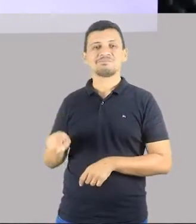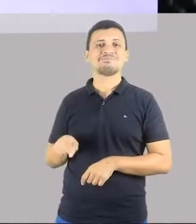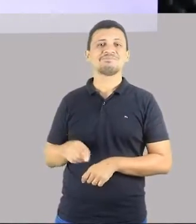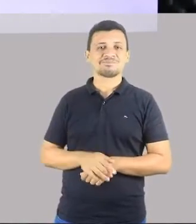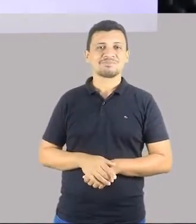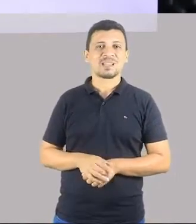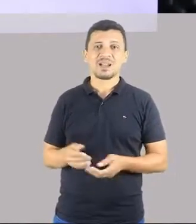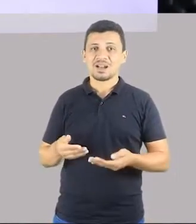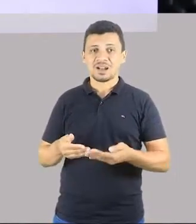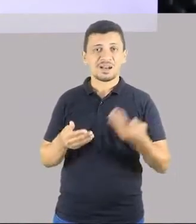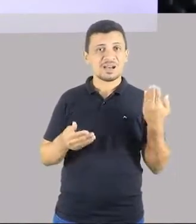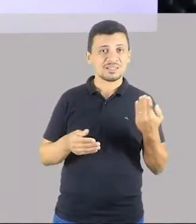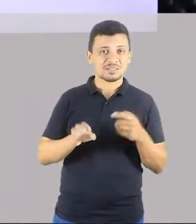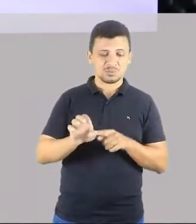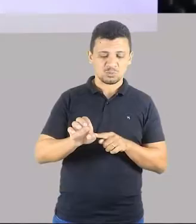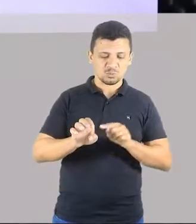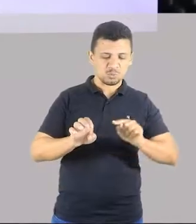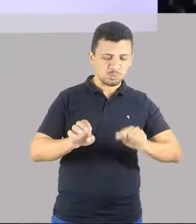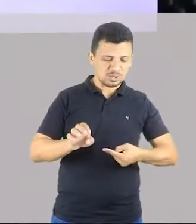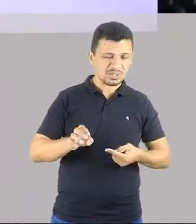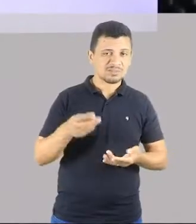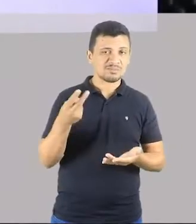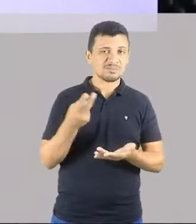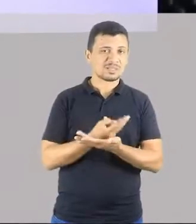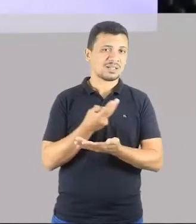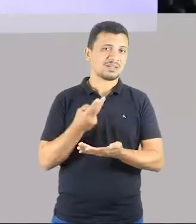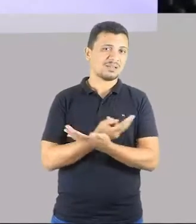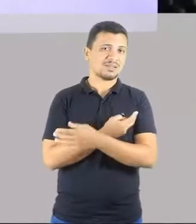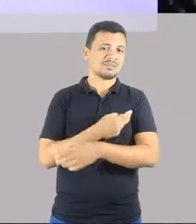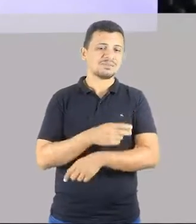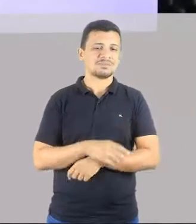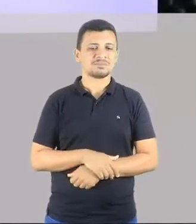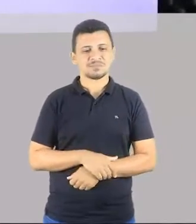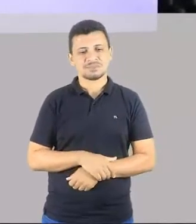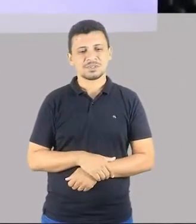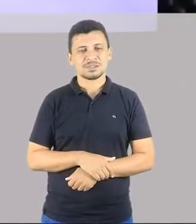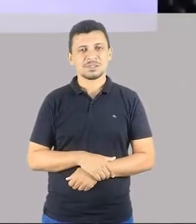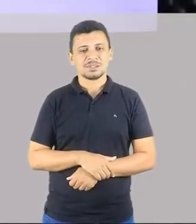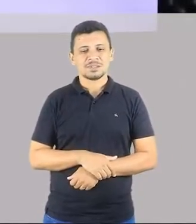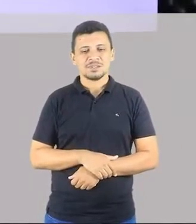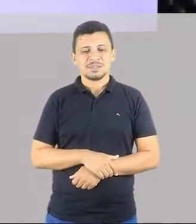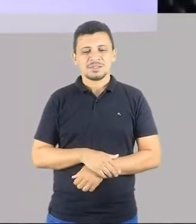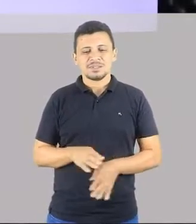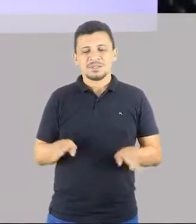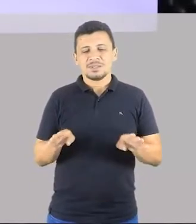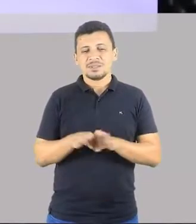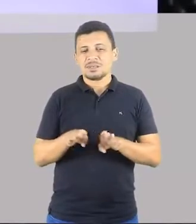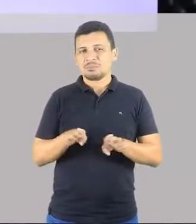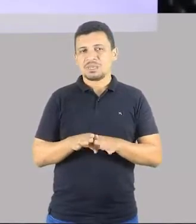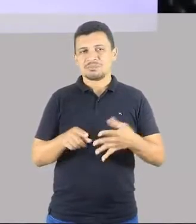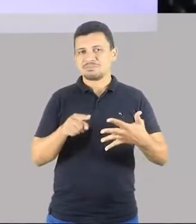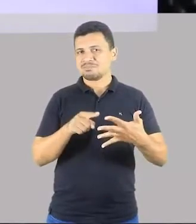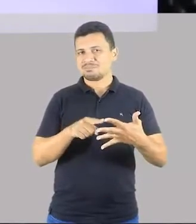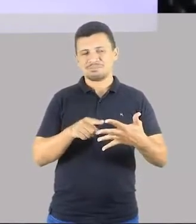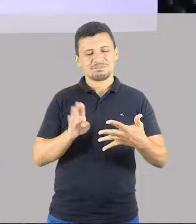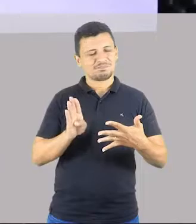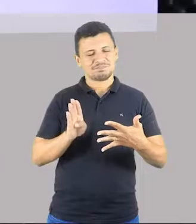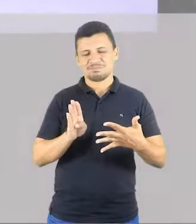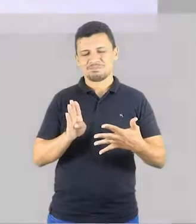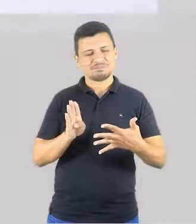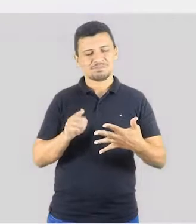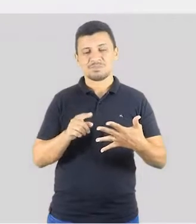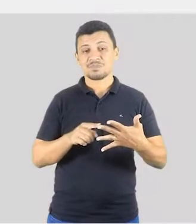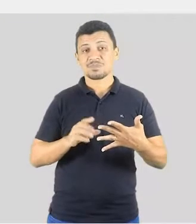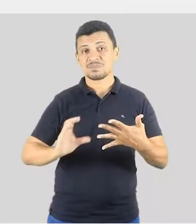ela antes do I, ela está indevida, está incorreta. Tá? Então, também não é a letra B. Vamos para a